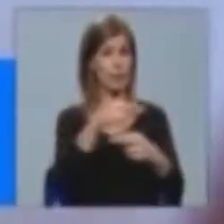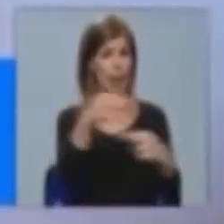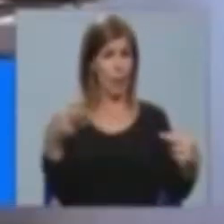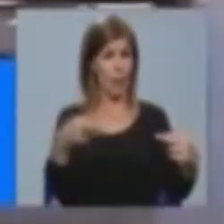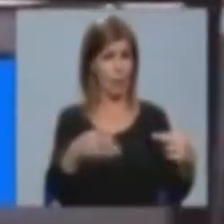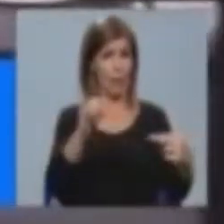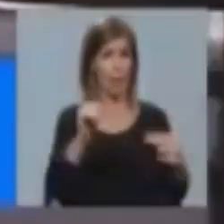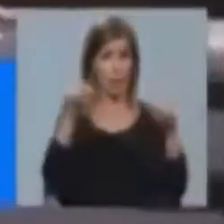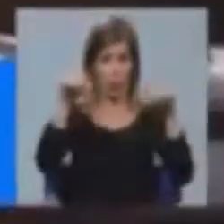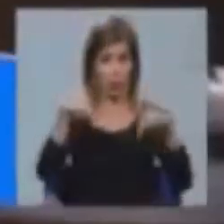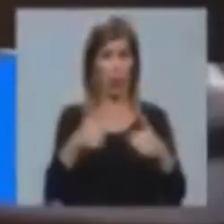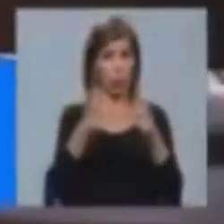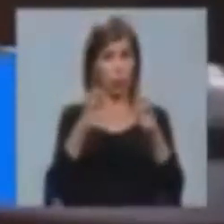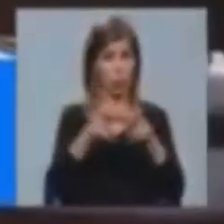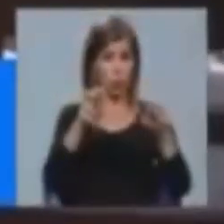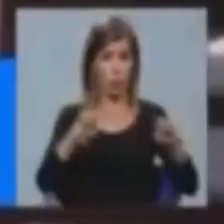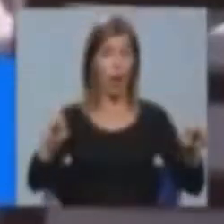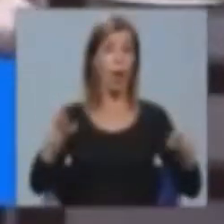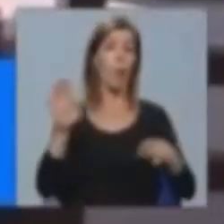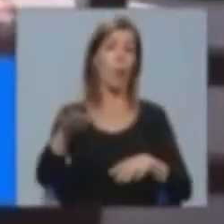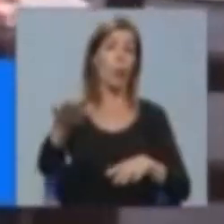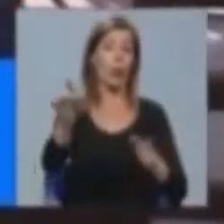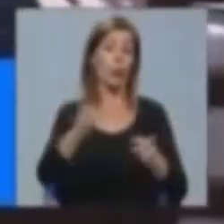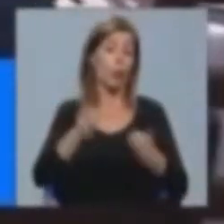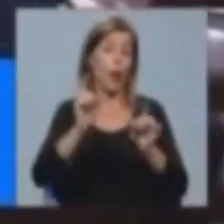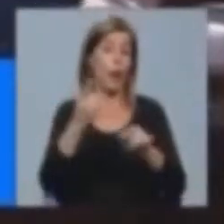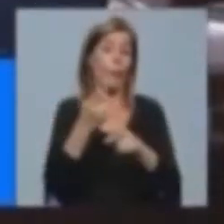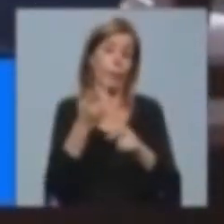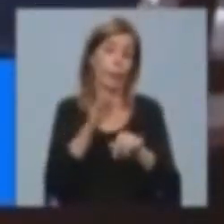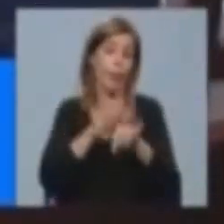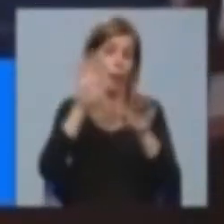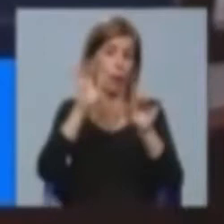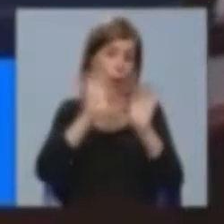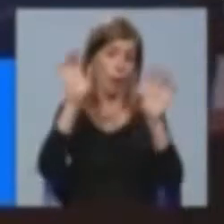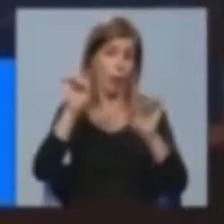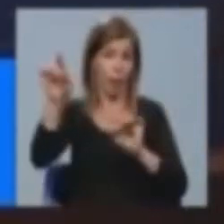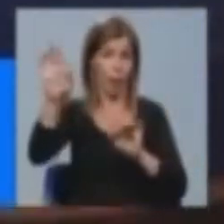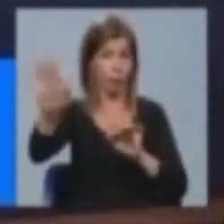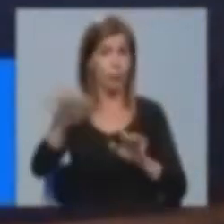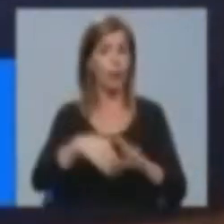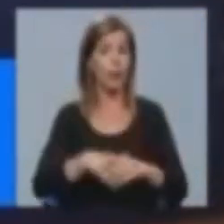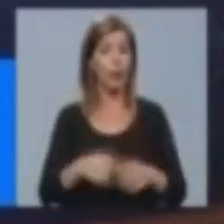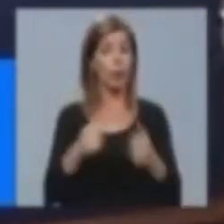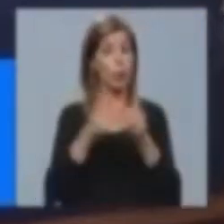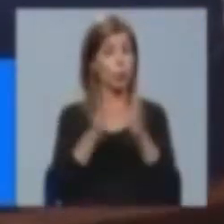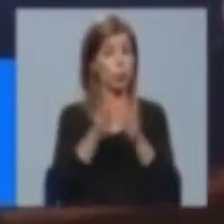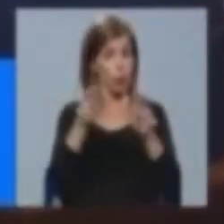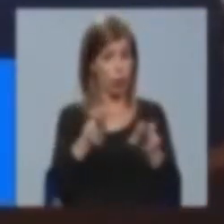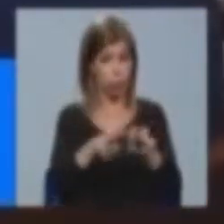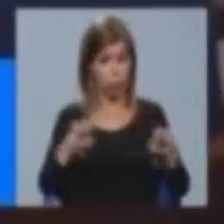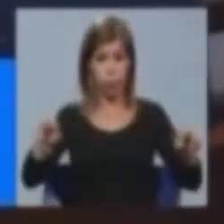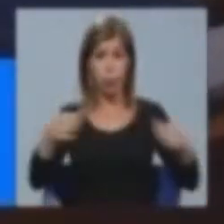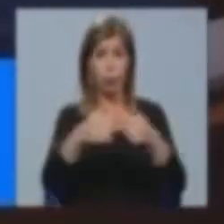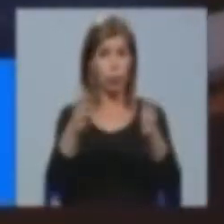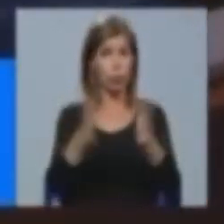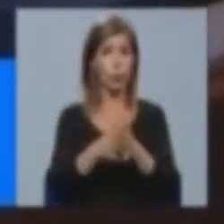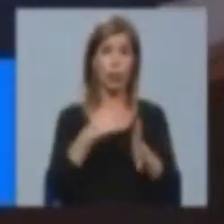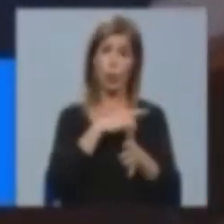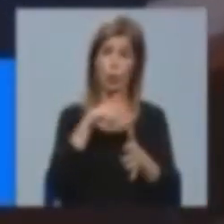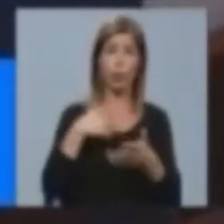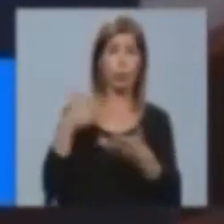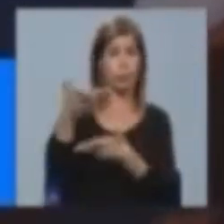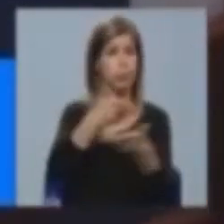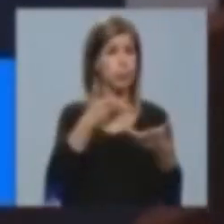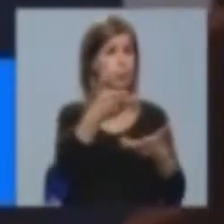no caso não estão de Porto Santo, por razões óbvias, mas estão todos aqui e estamos todos comungando